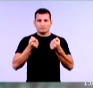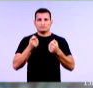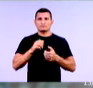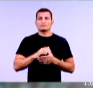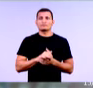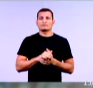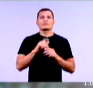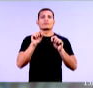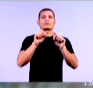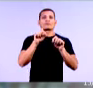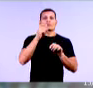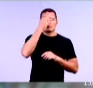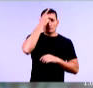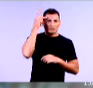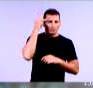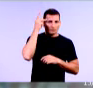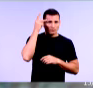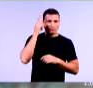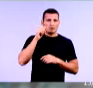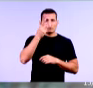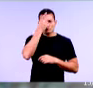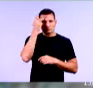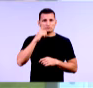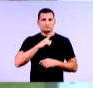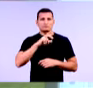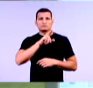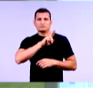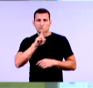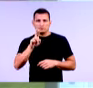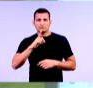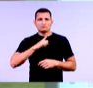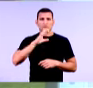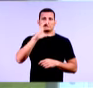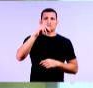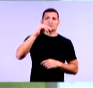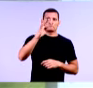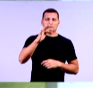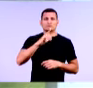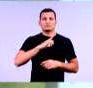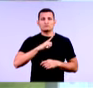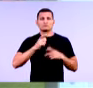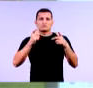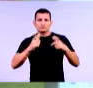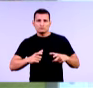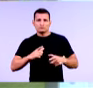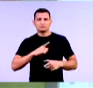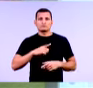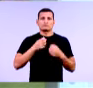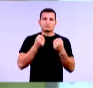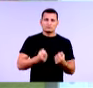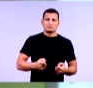O que é uma pessoa? A pessoa é algo que tem nome, que tem CPF, tem endereço, tem telefone, tem peso, tem altura, tem cor,